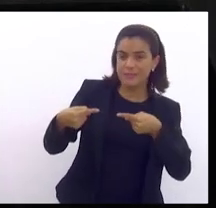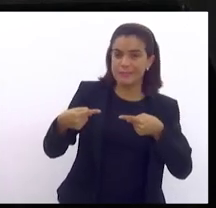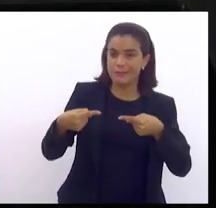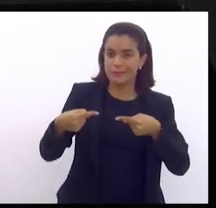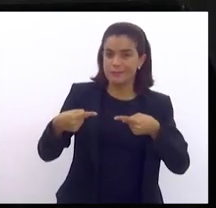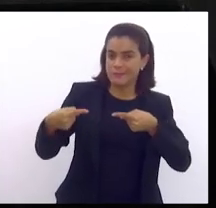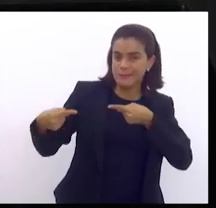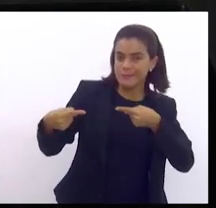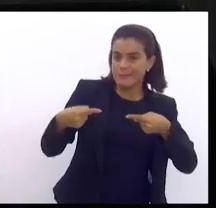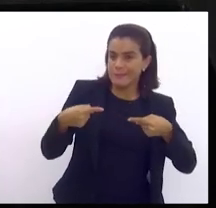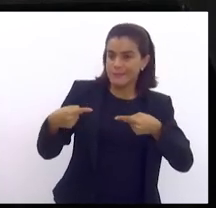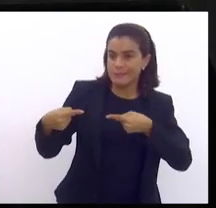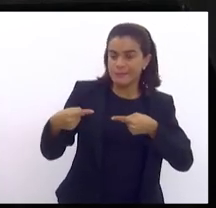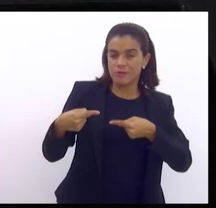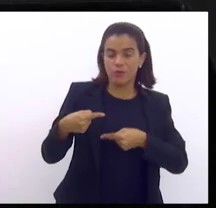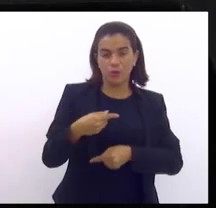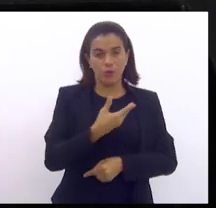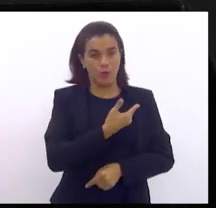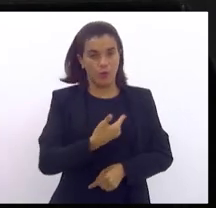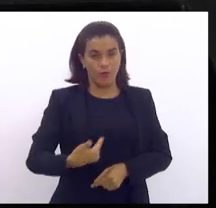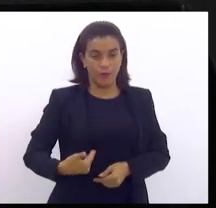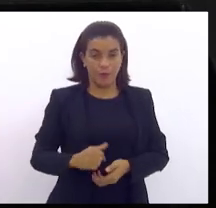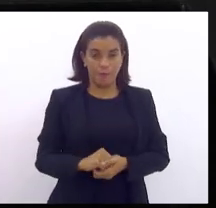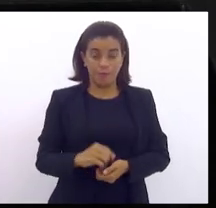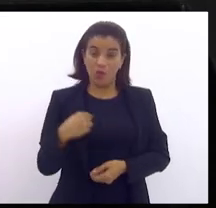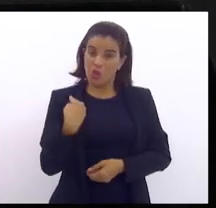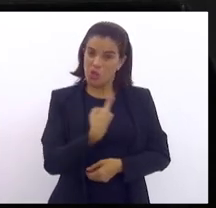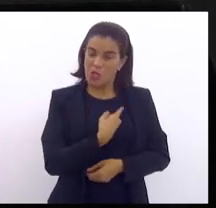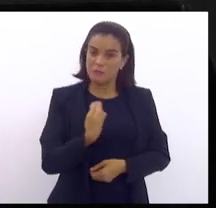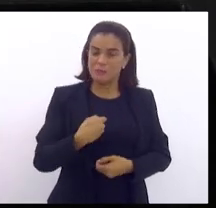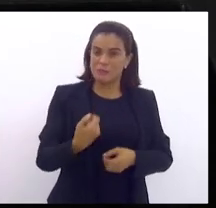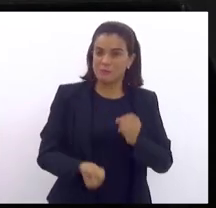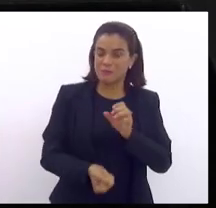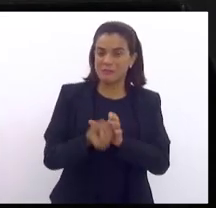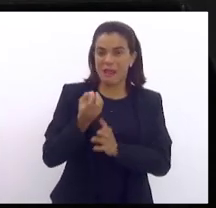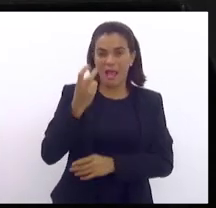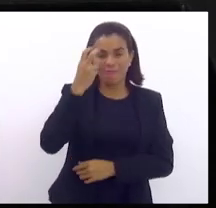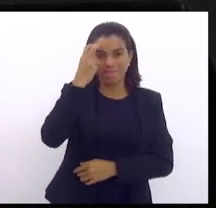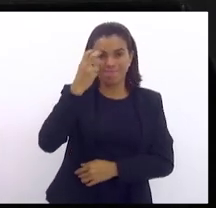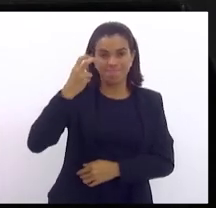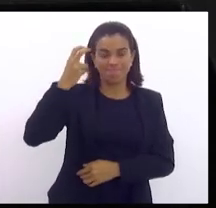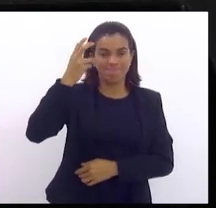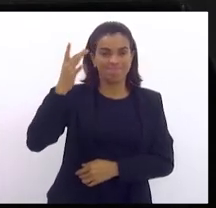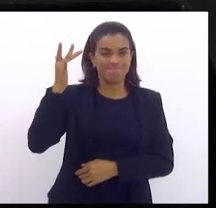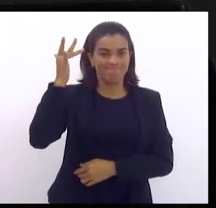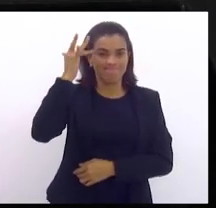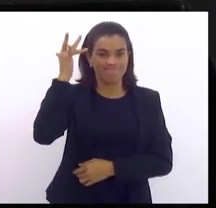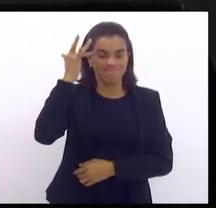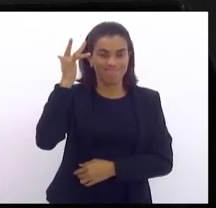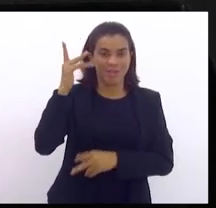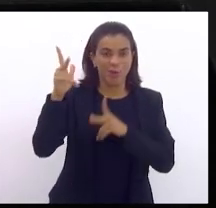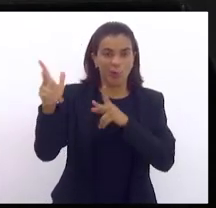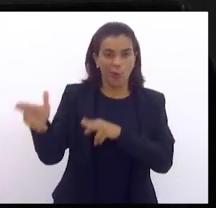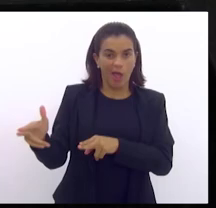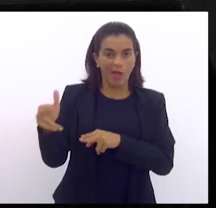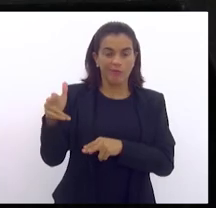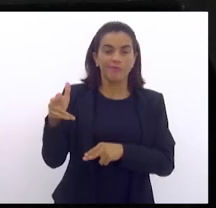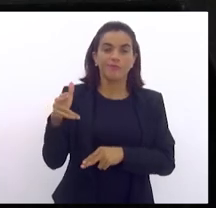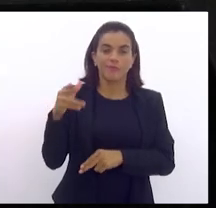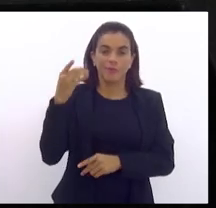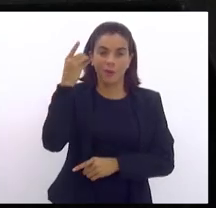A gente precisa criar essa maturidade. Nós já tivemos aqui